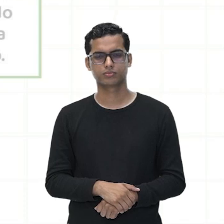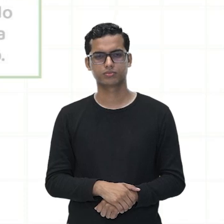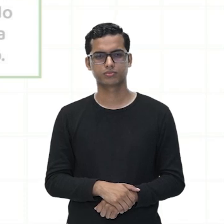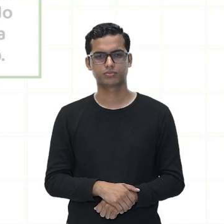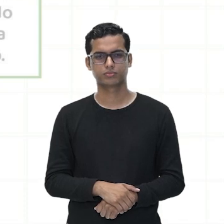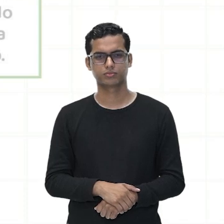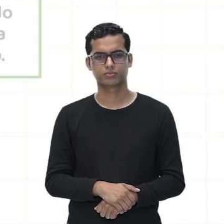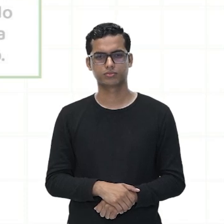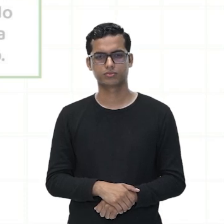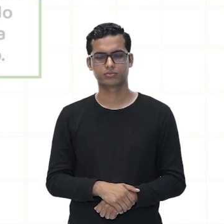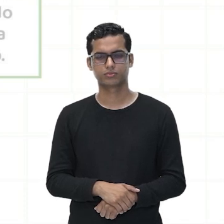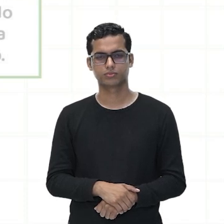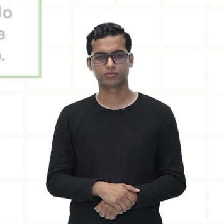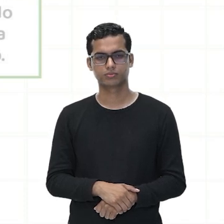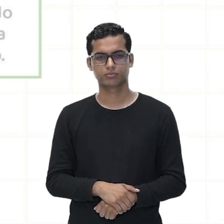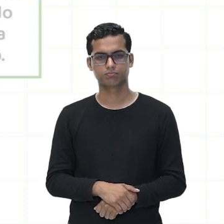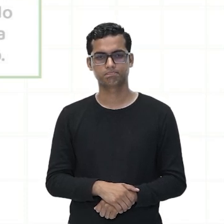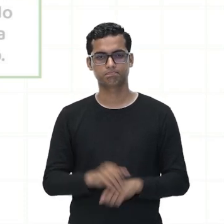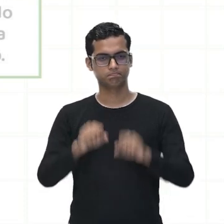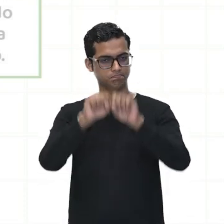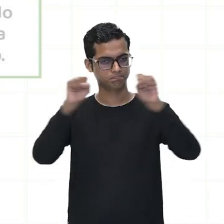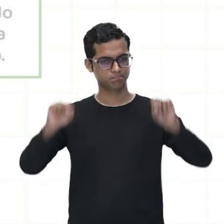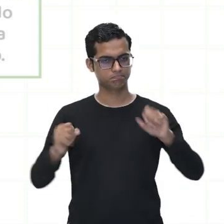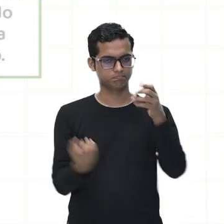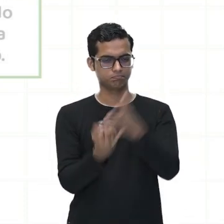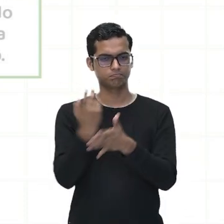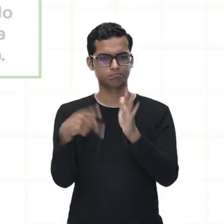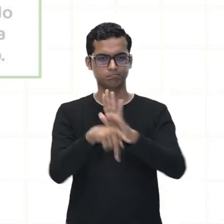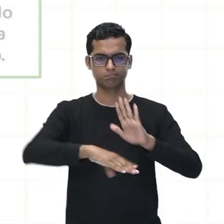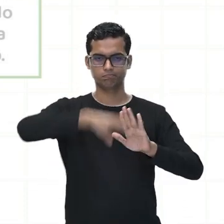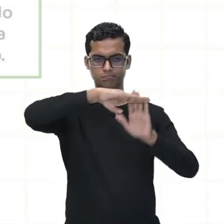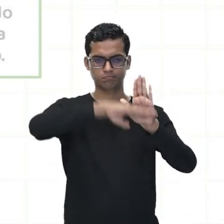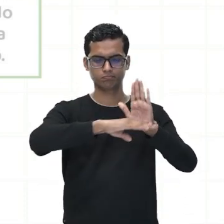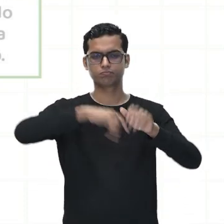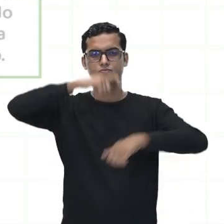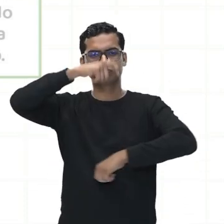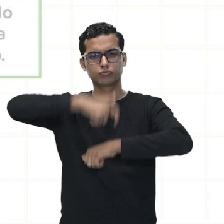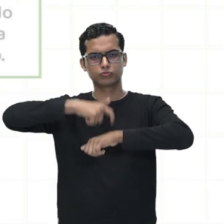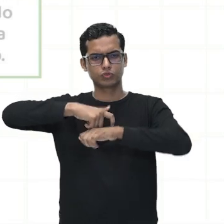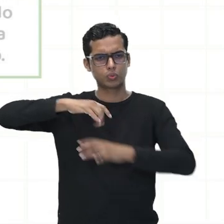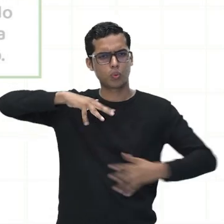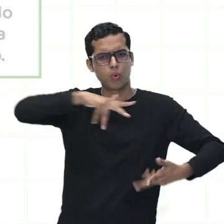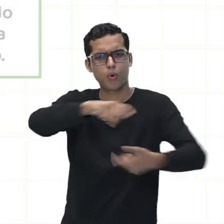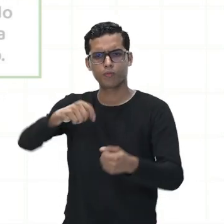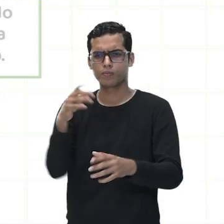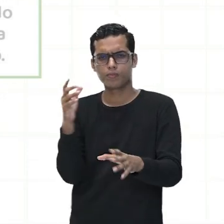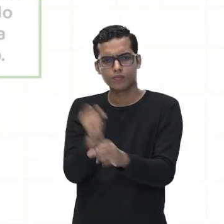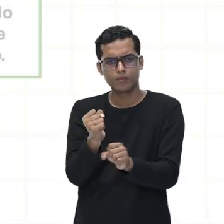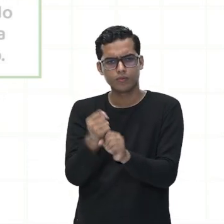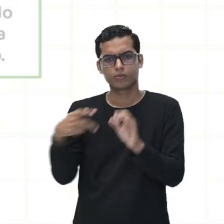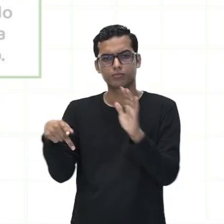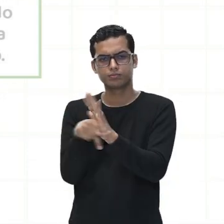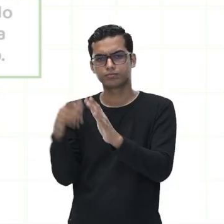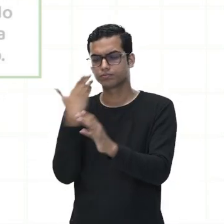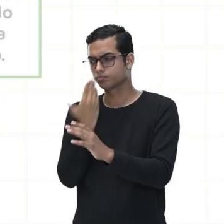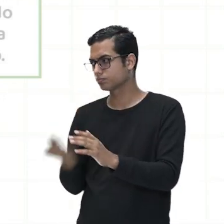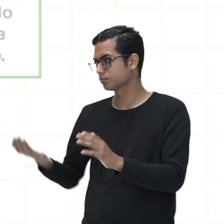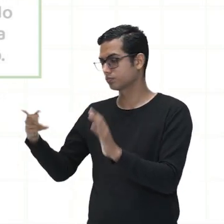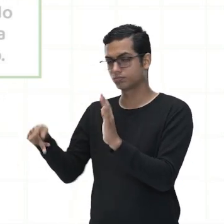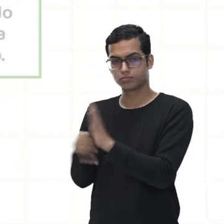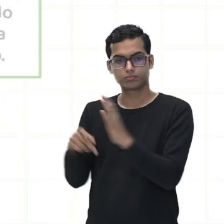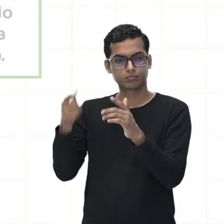esse sistema foi criado para padronizar o horário mundial e é calculado a partir da divisão da